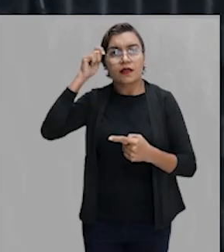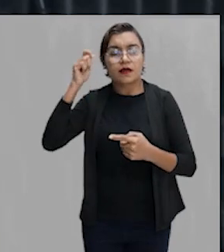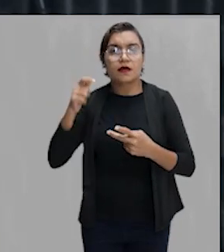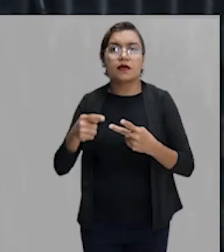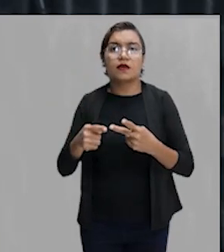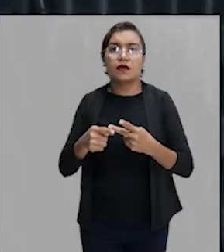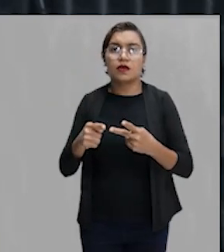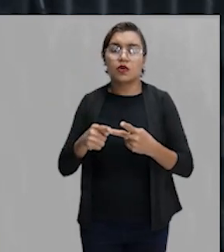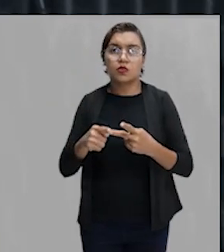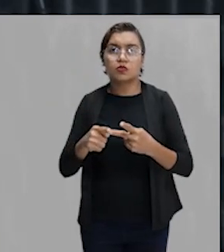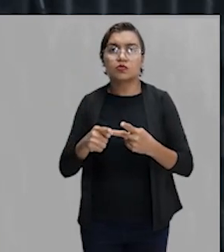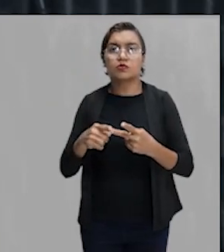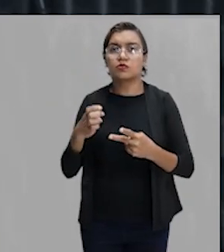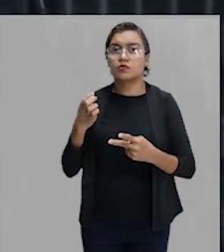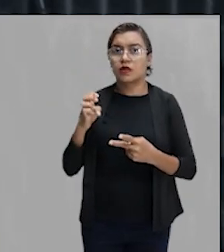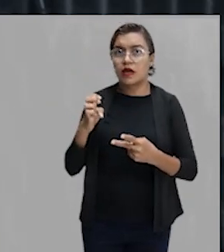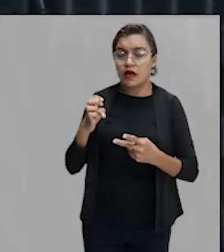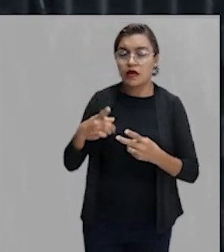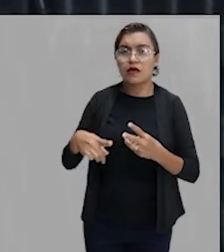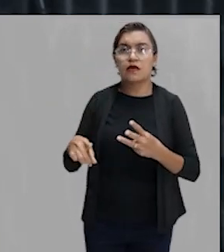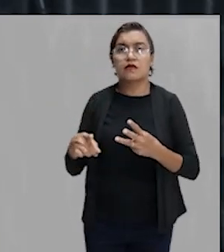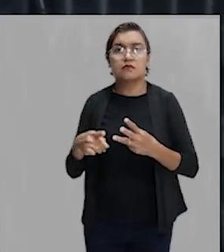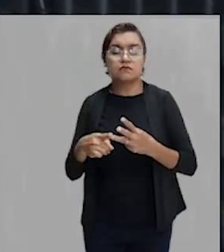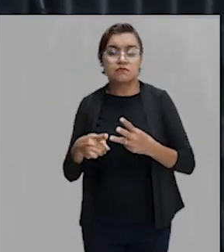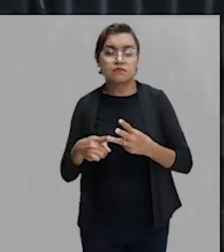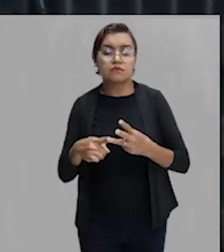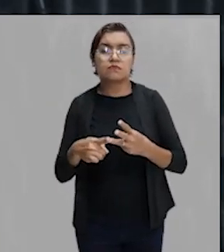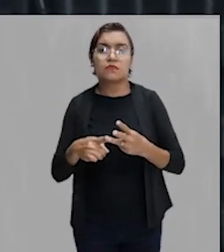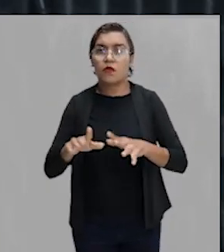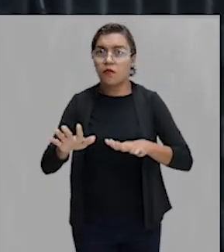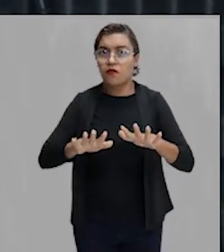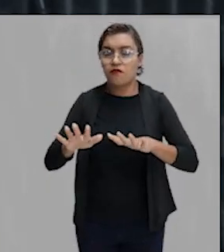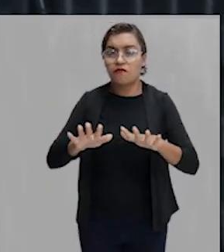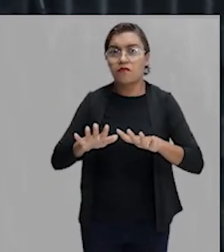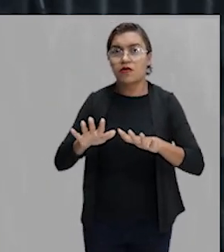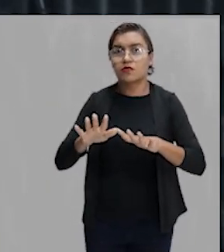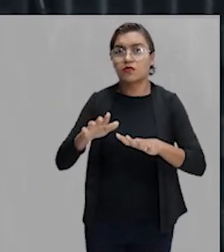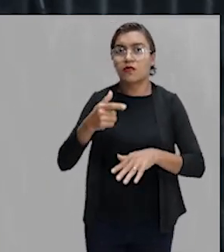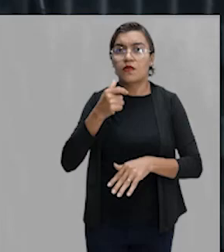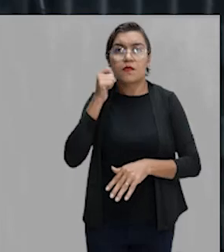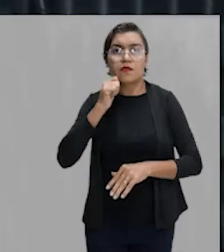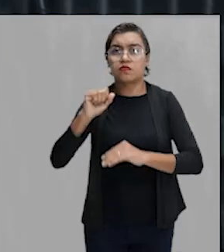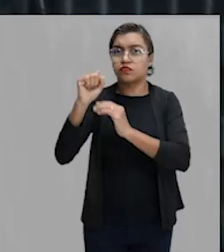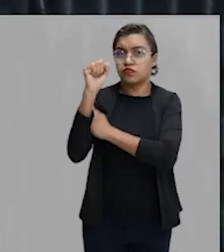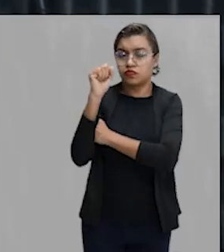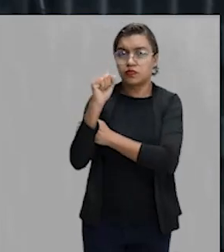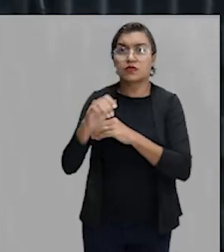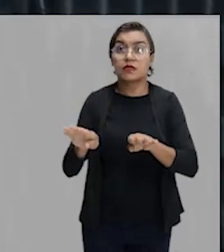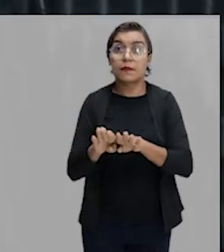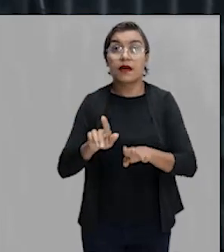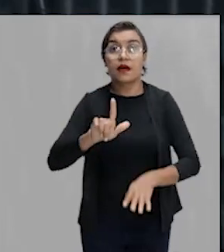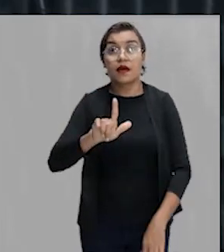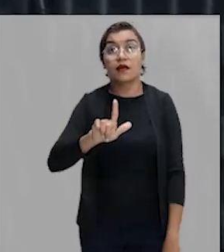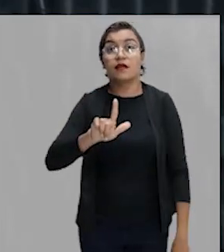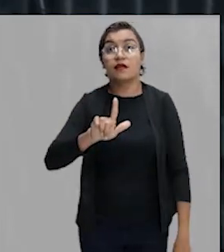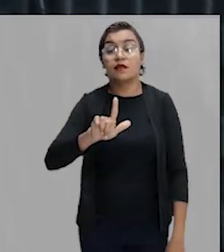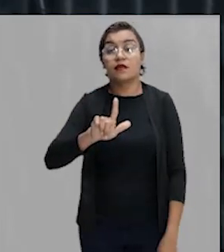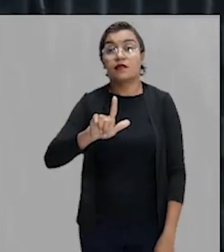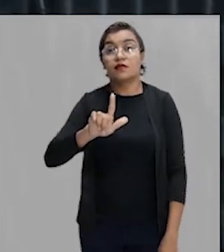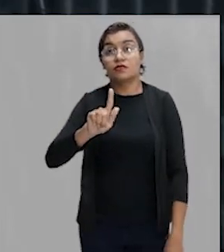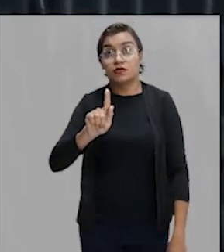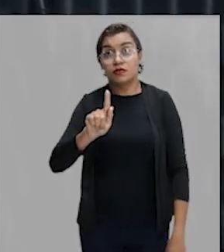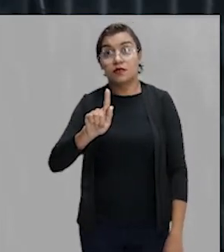homossexuais, as mulheres, né? Então, o movimento negro, o movimento feminista, o movimento LGBT, são movimentos